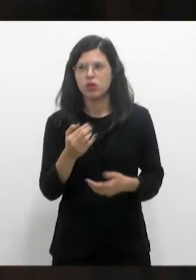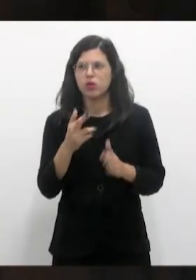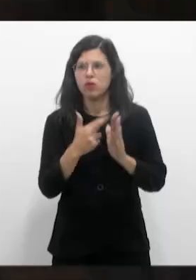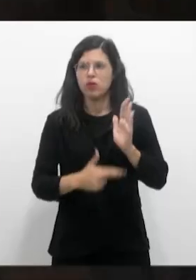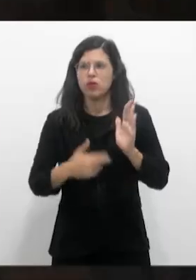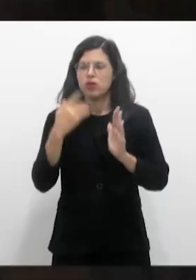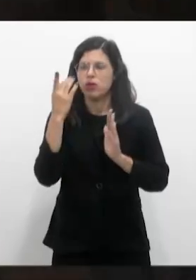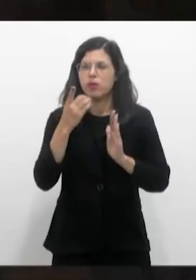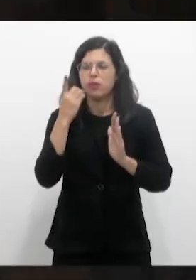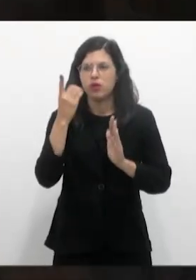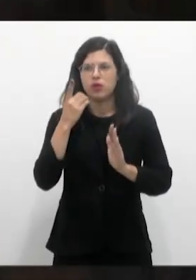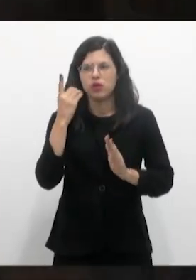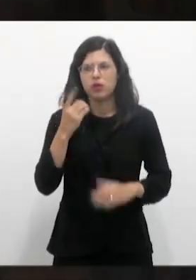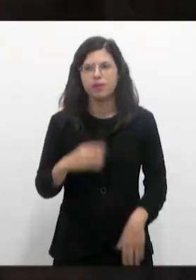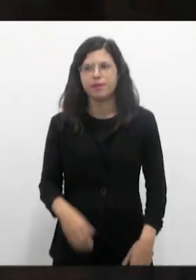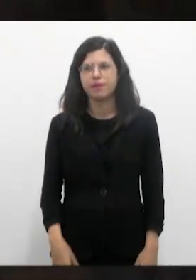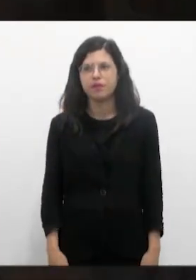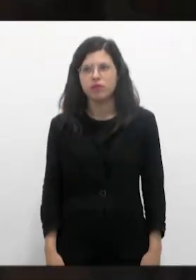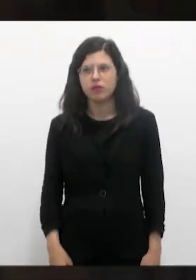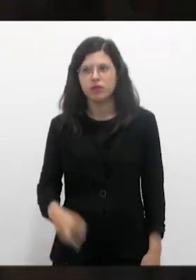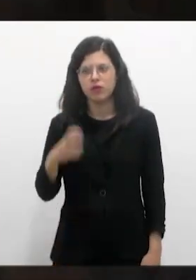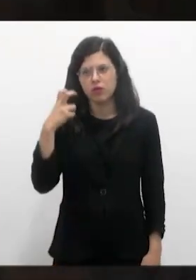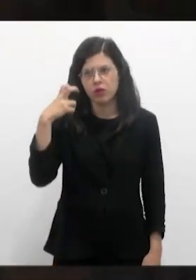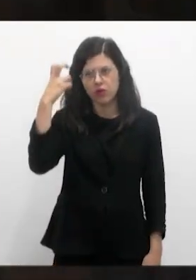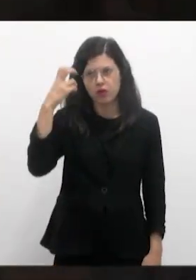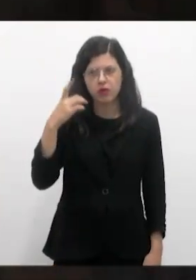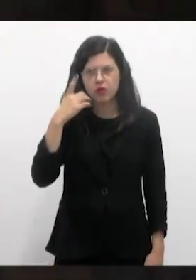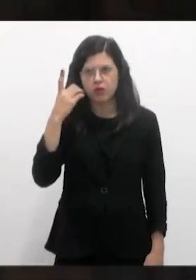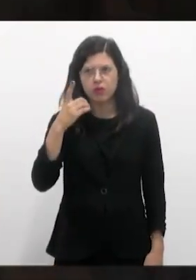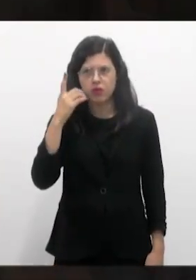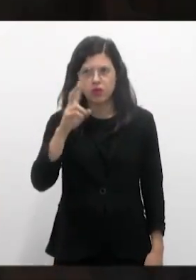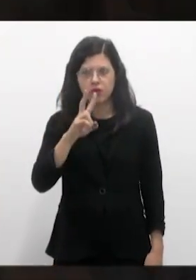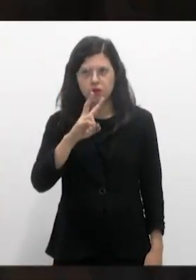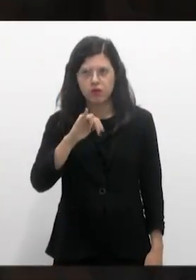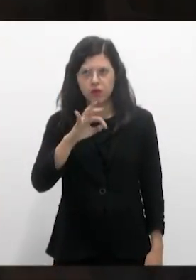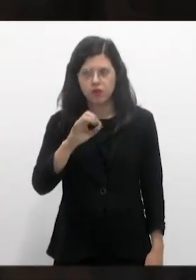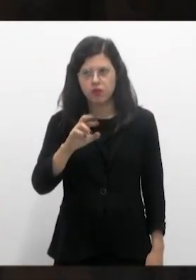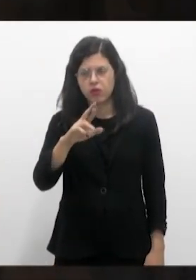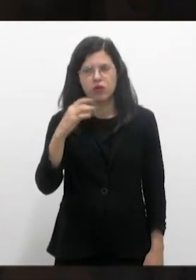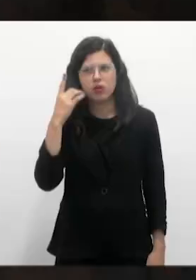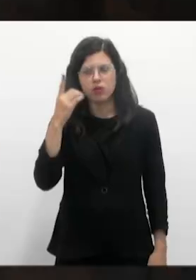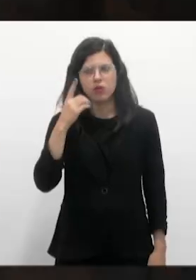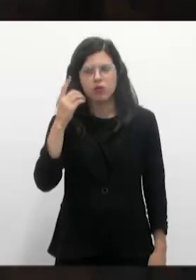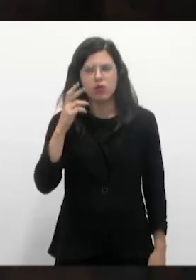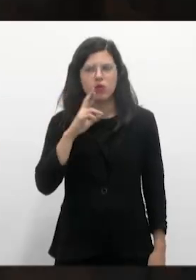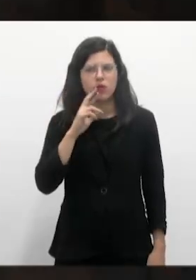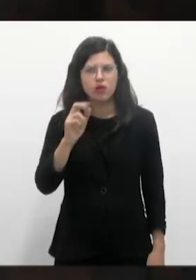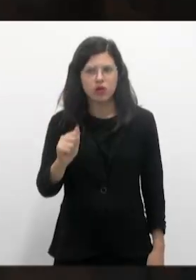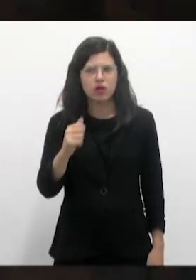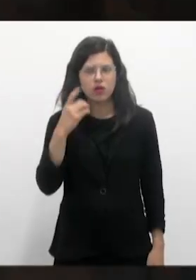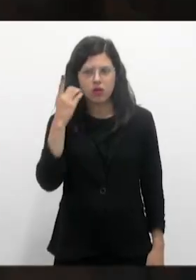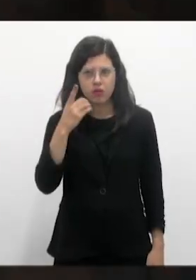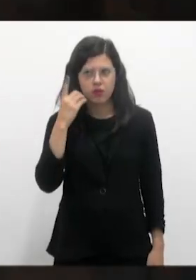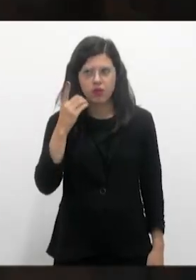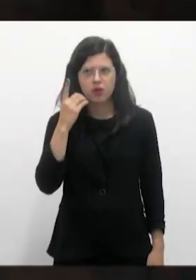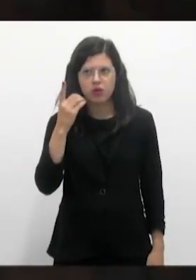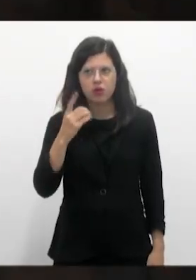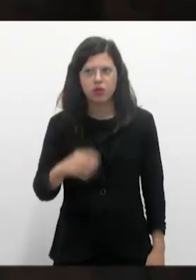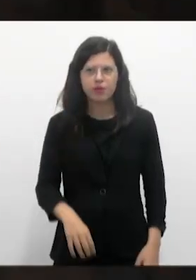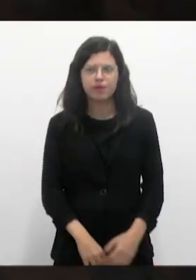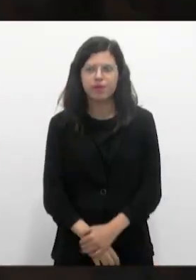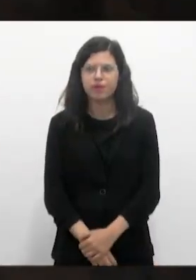Relatores, deputadas Verônica Lima, deputado Vitor Júnior, deputado Rodrigo Amorim, deputado Vitor Júnior